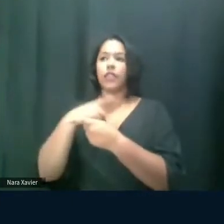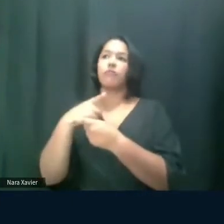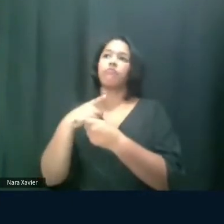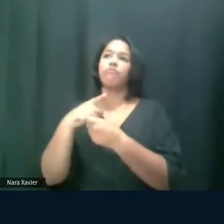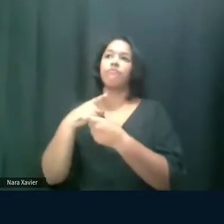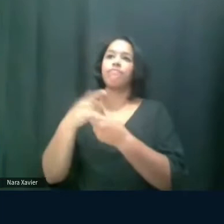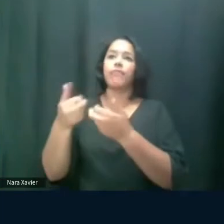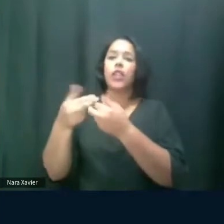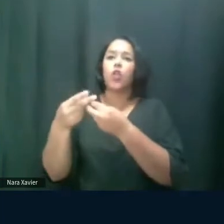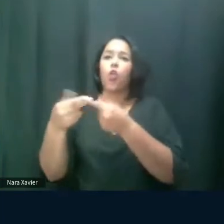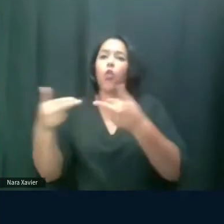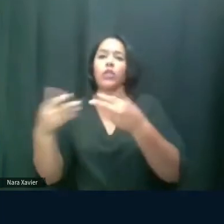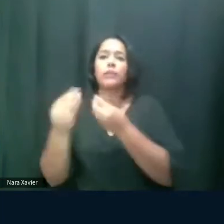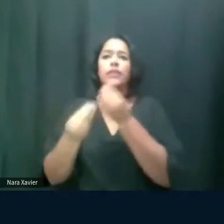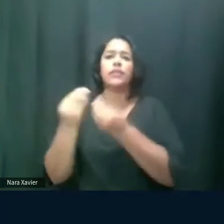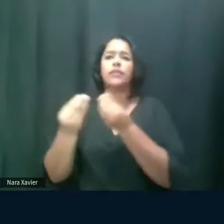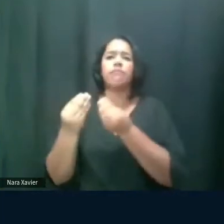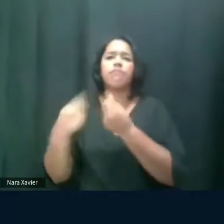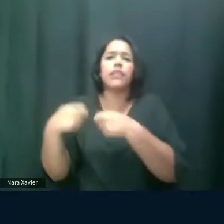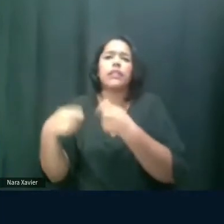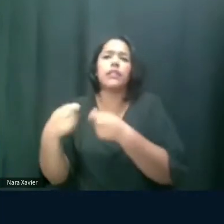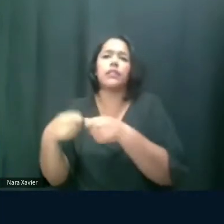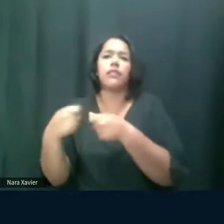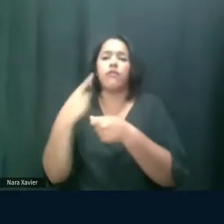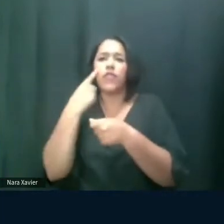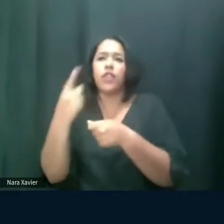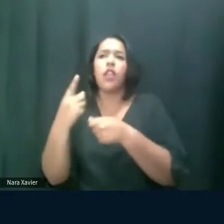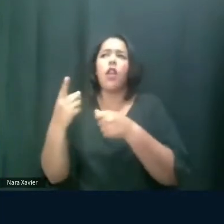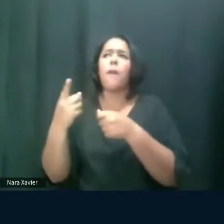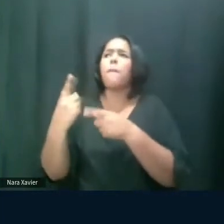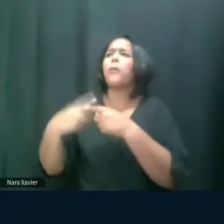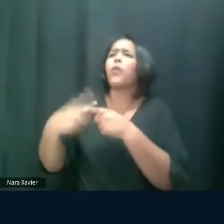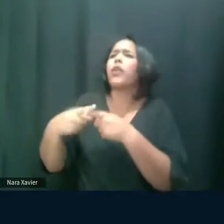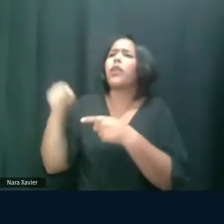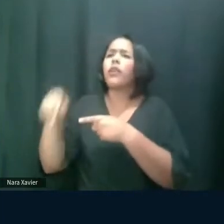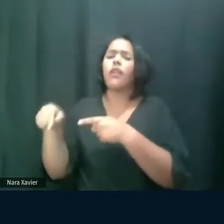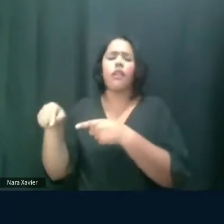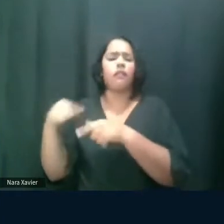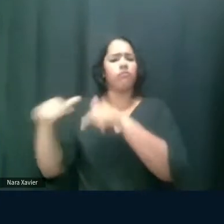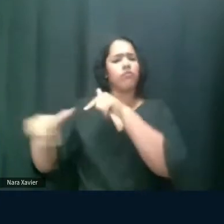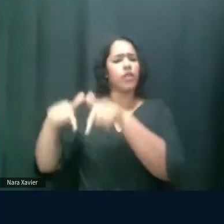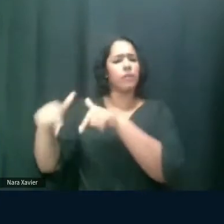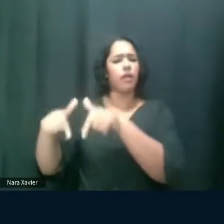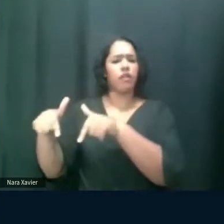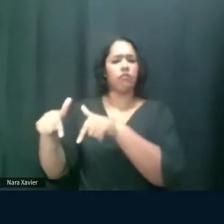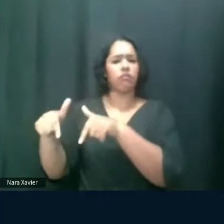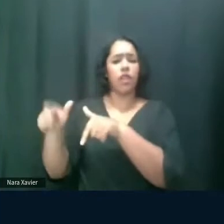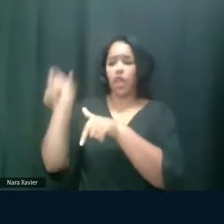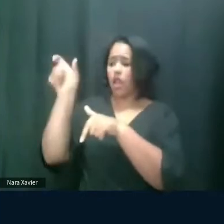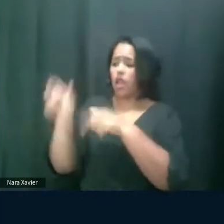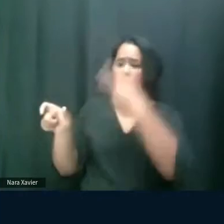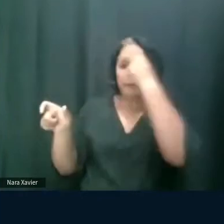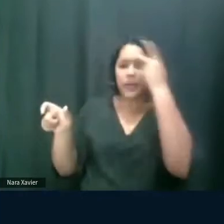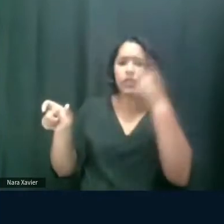lealdade, para quem que esse intérprete está trabalhando, entre aspas, né? A quem ele está dando